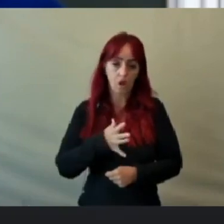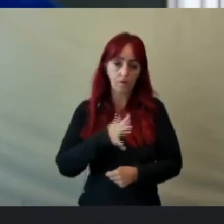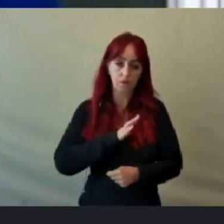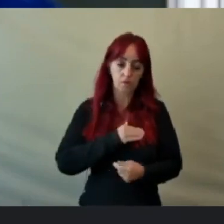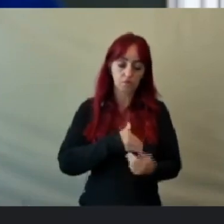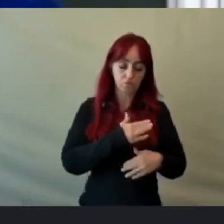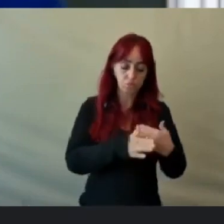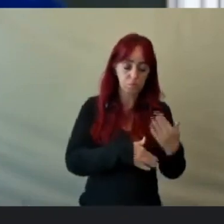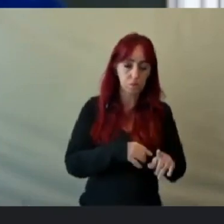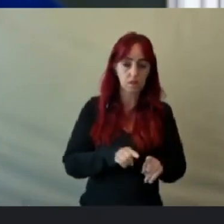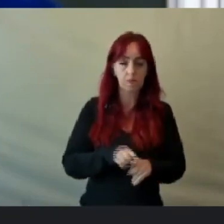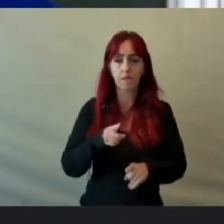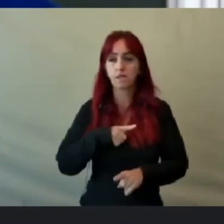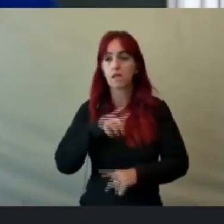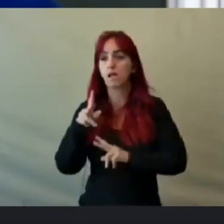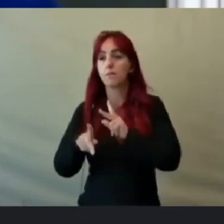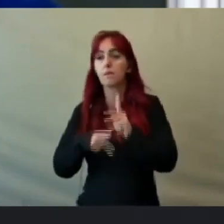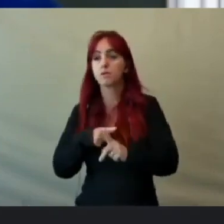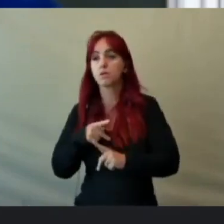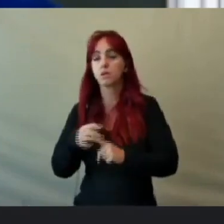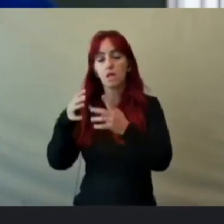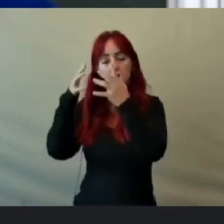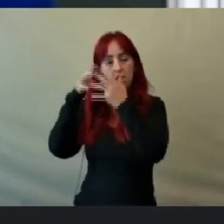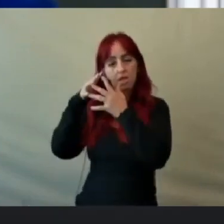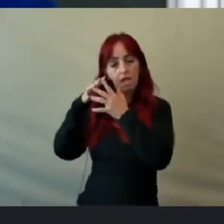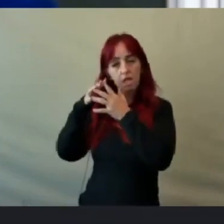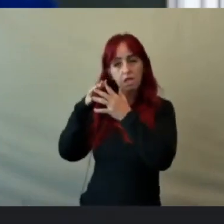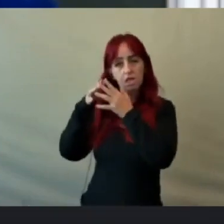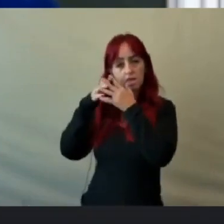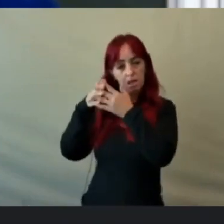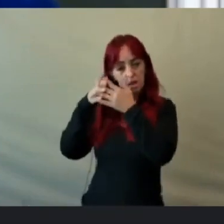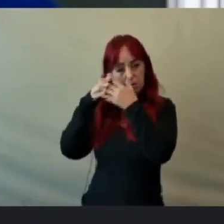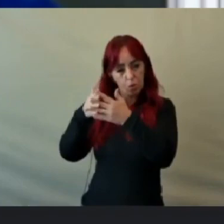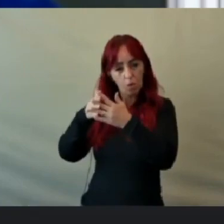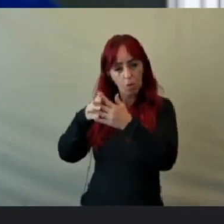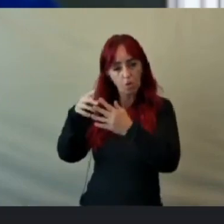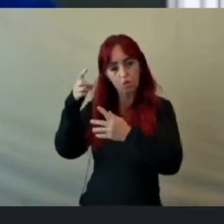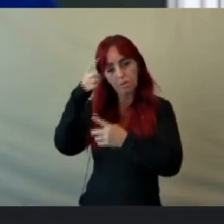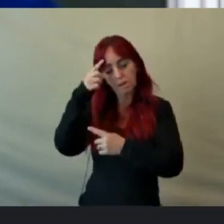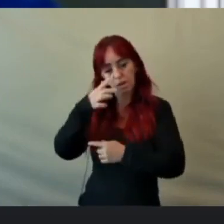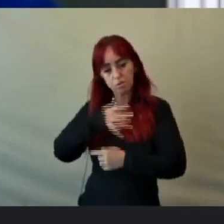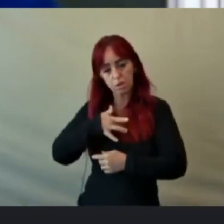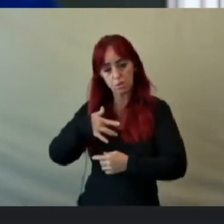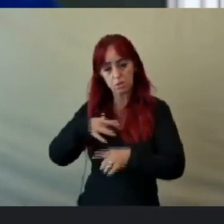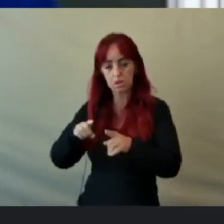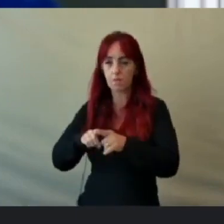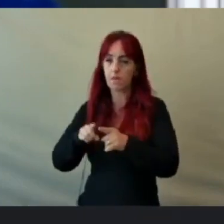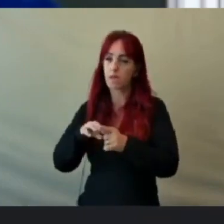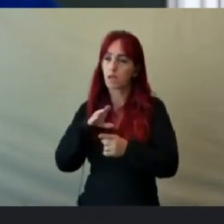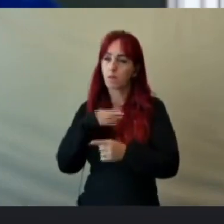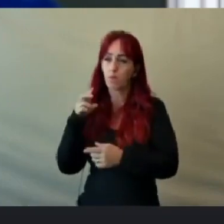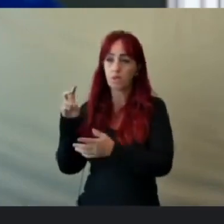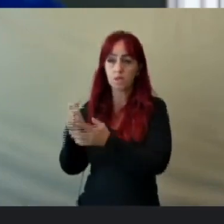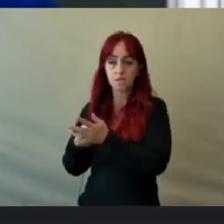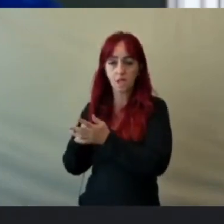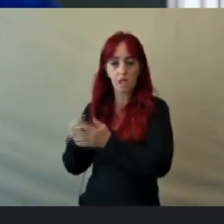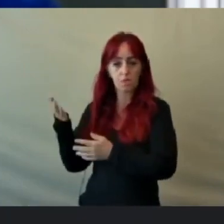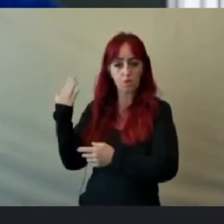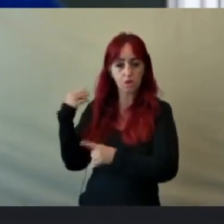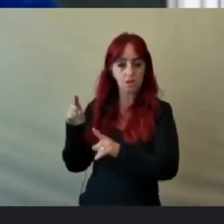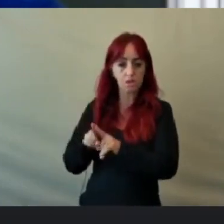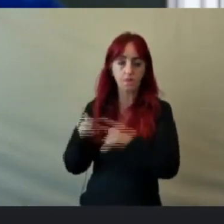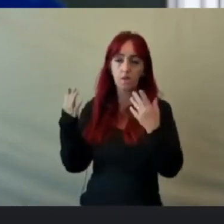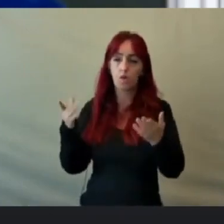morriam muito cedo as pessoas com deficiência né hoje nós temos na nossa rede pessoas com síndrome de Down com mais de